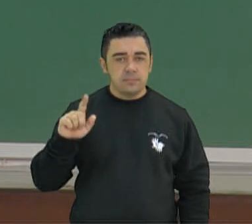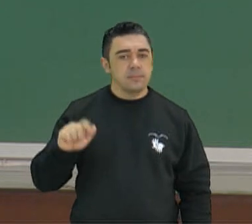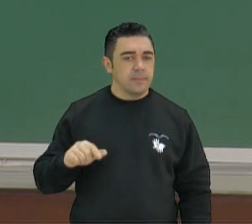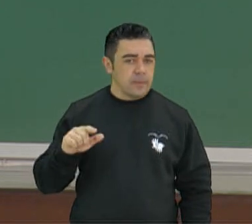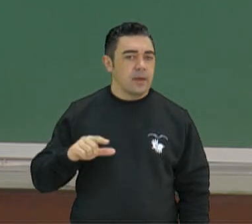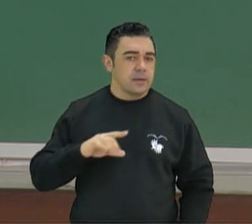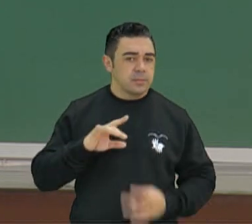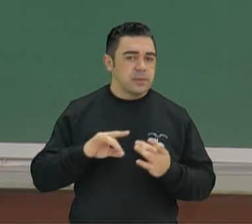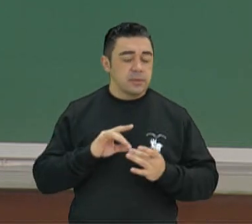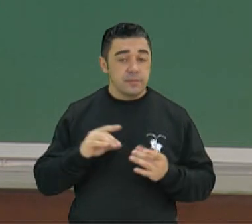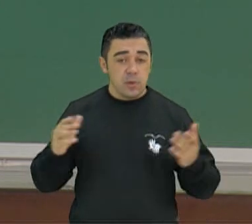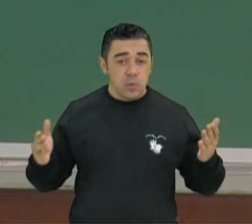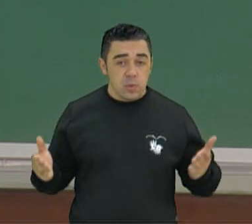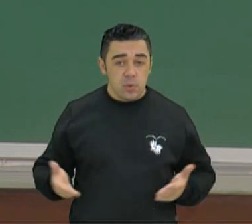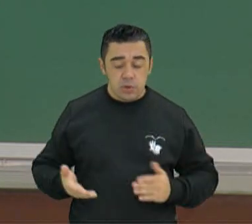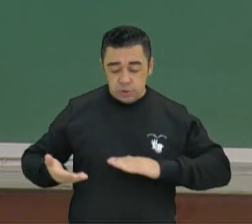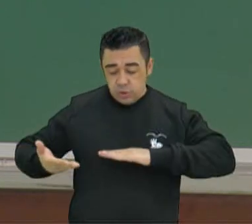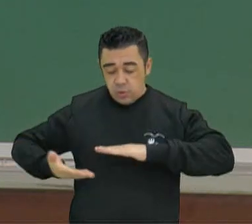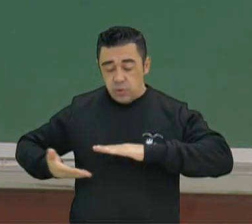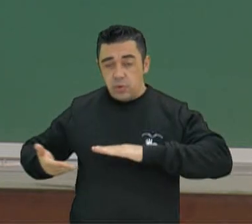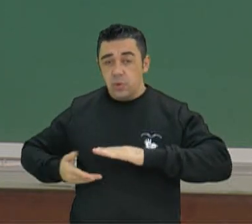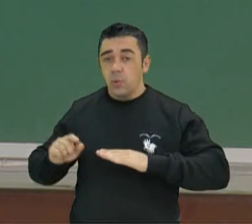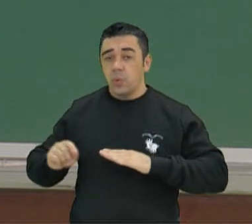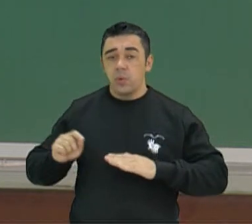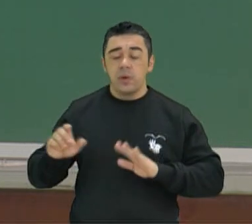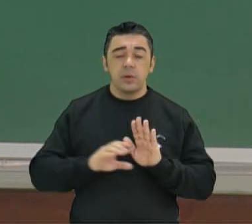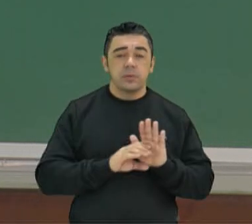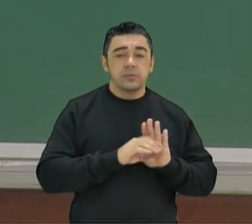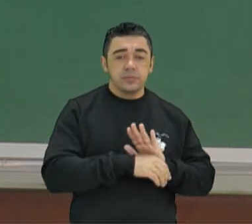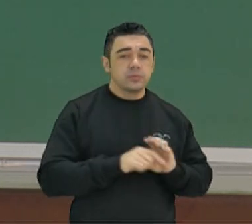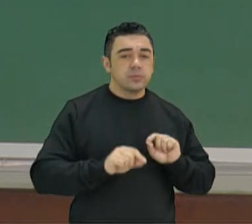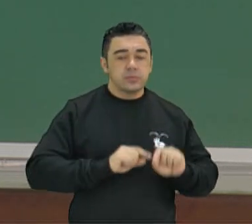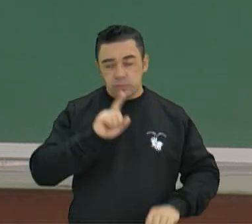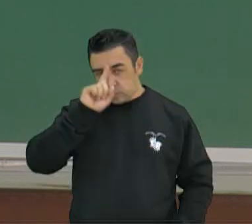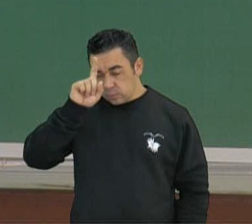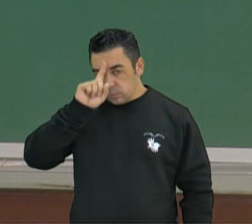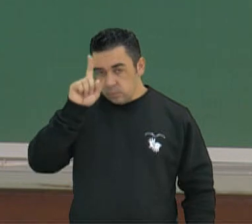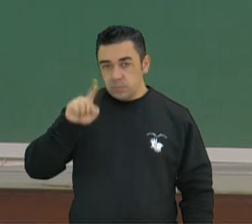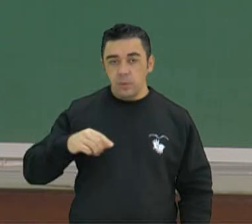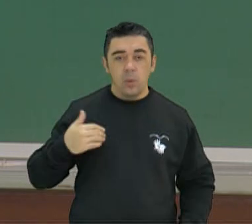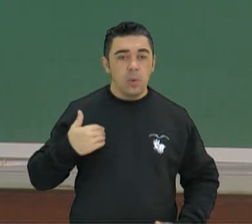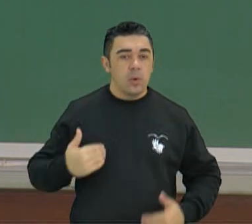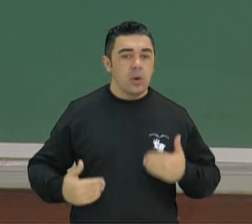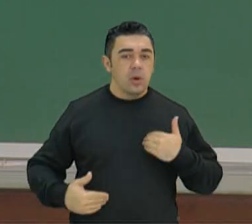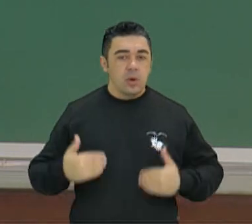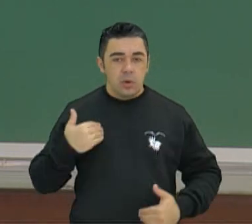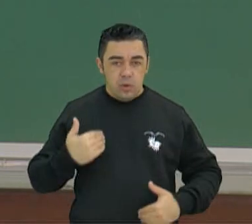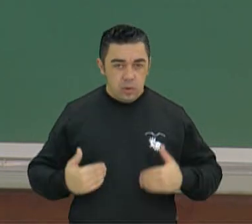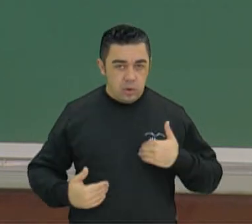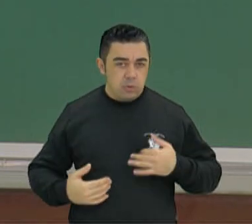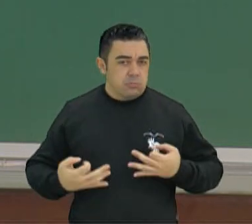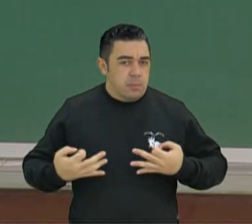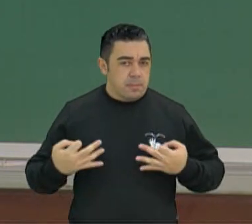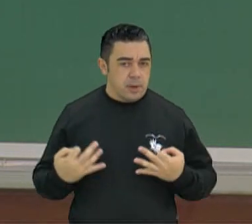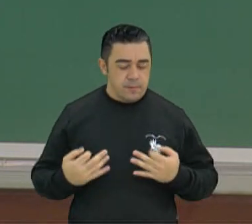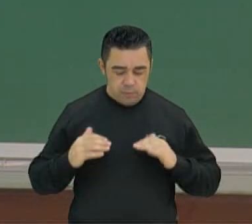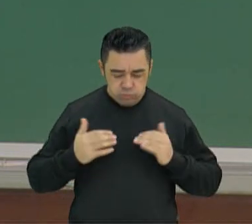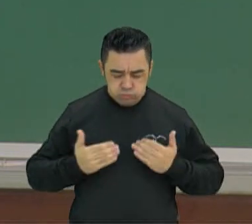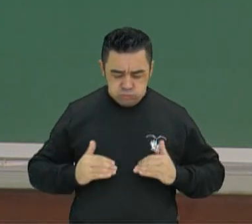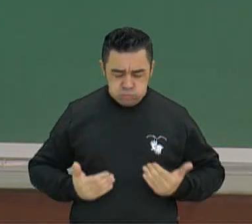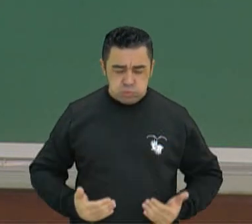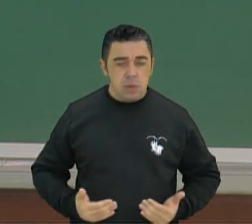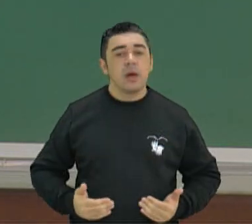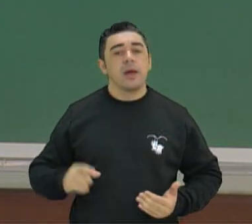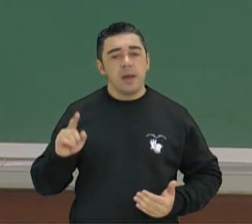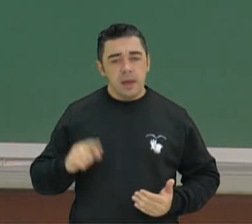mundo contemporâneo, o conceito que se tem sobre a aparência induz a ideia de que um corpo cuidadosamente trabalhado e definido